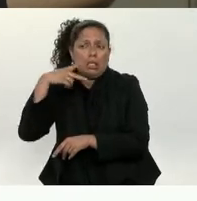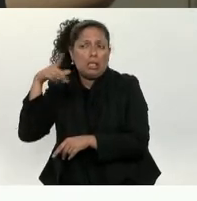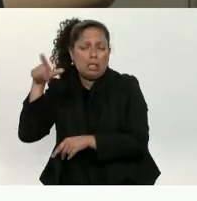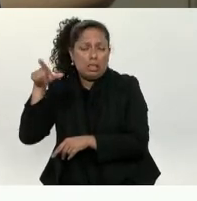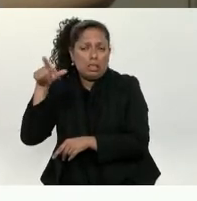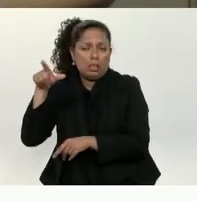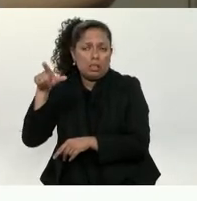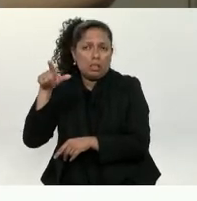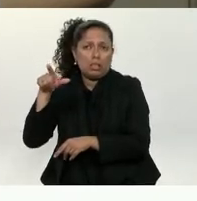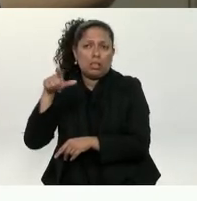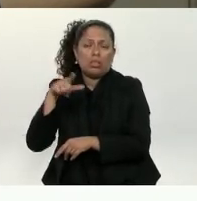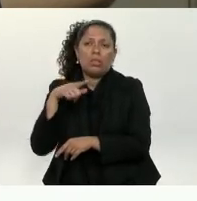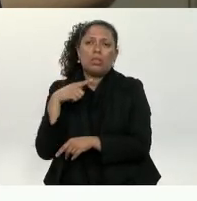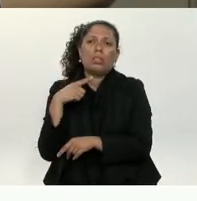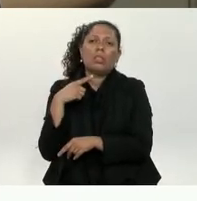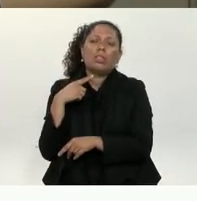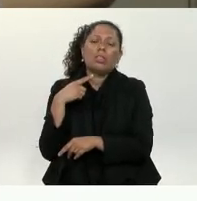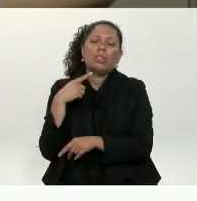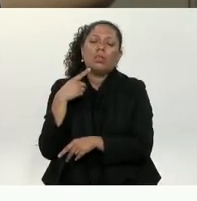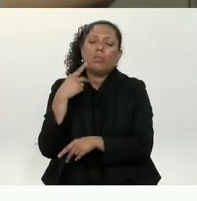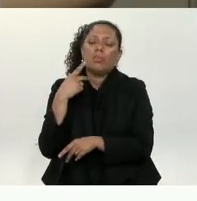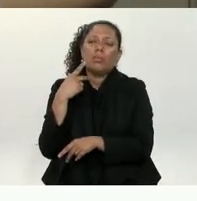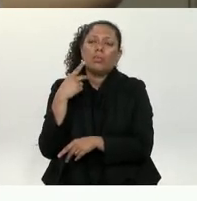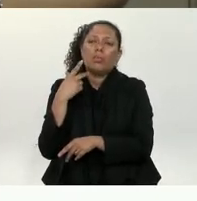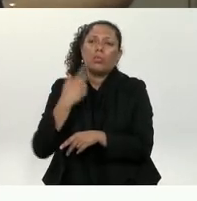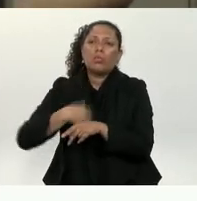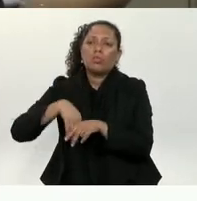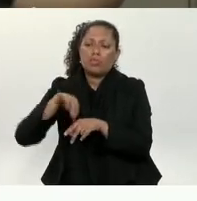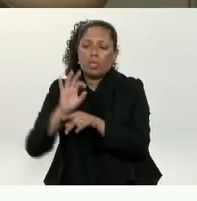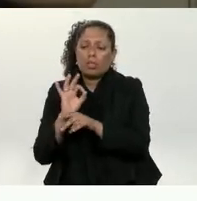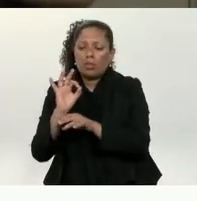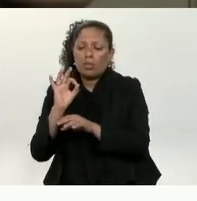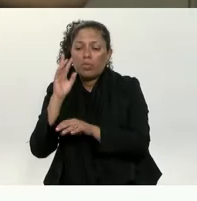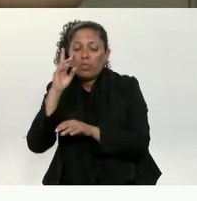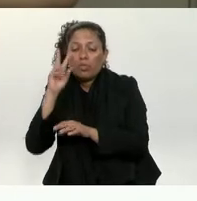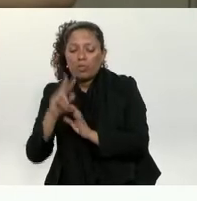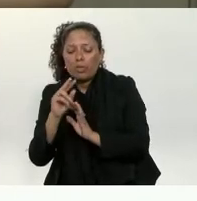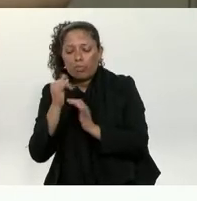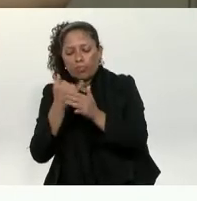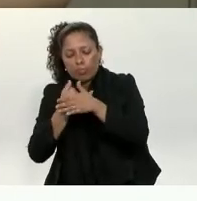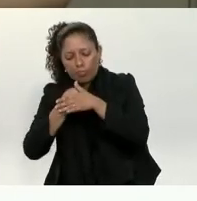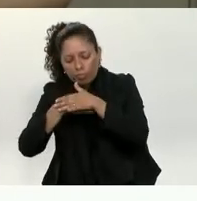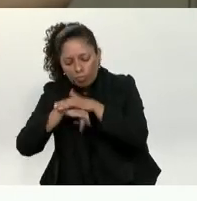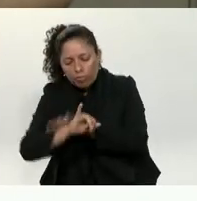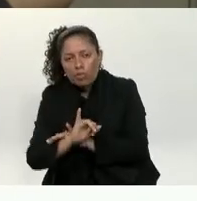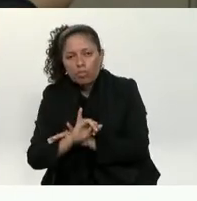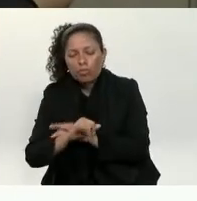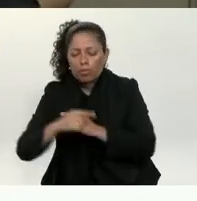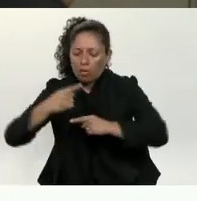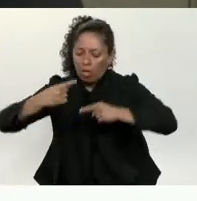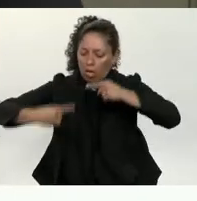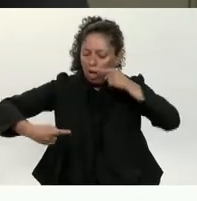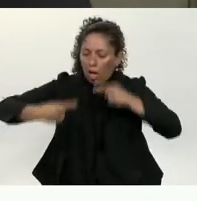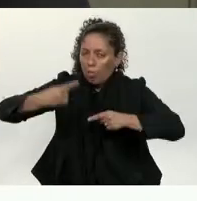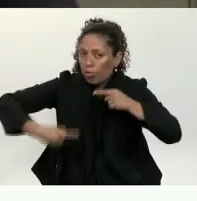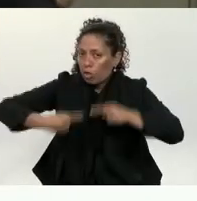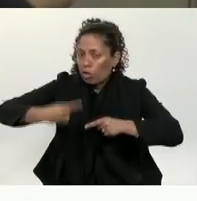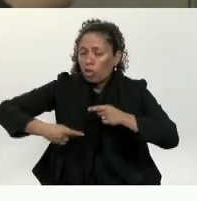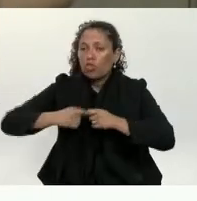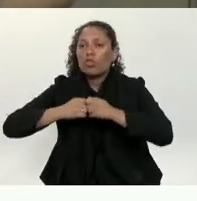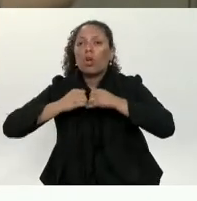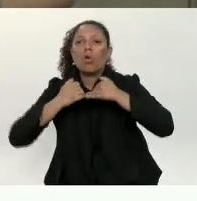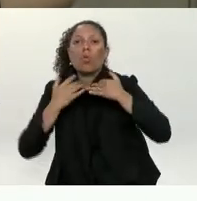justamente o que o deputado Jair Bittencourt perguntou anteriormente, o plano de investimentos, o que nós desejamos, a política pública. Qual é a política pública a ser